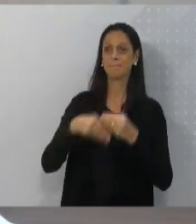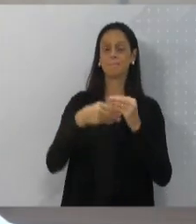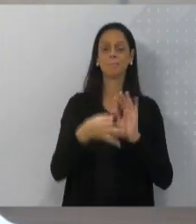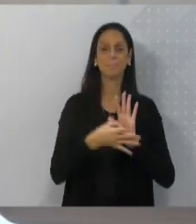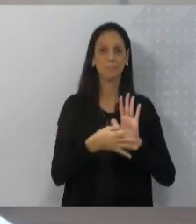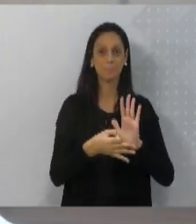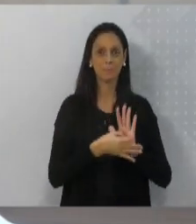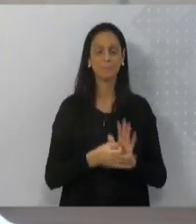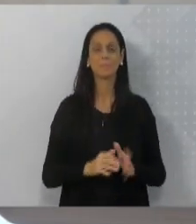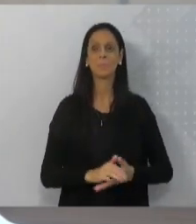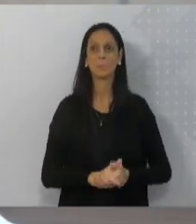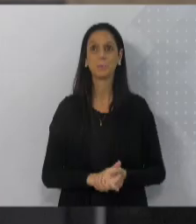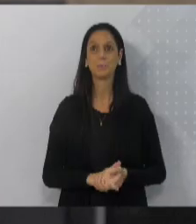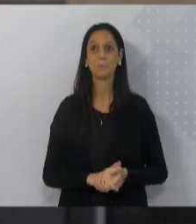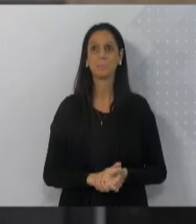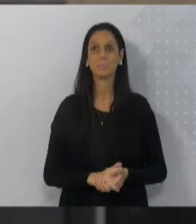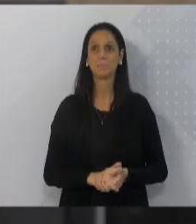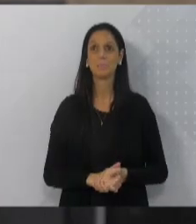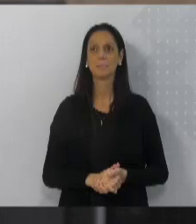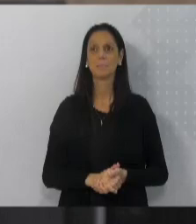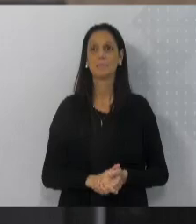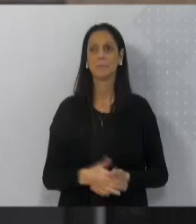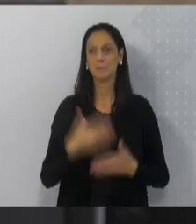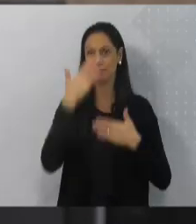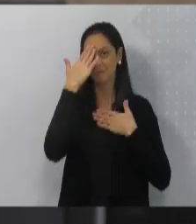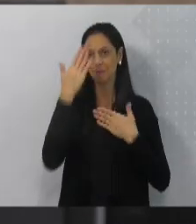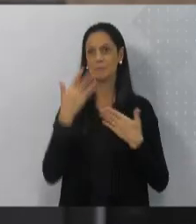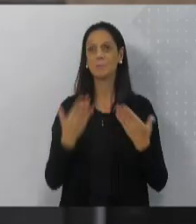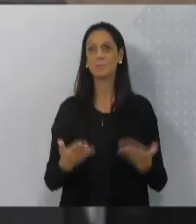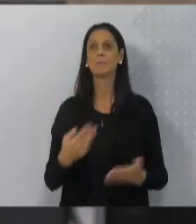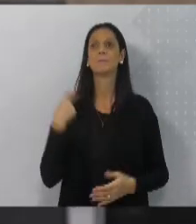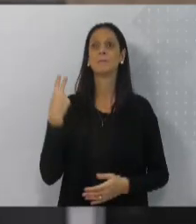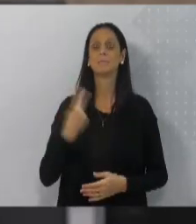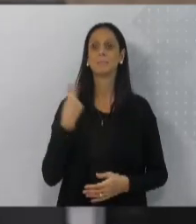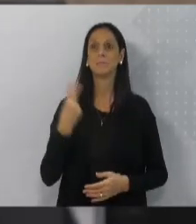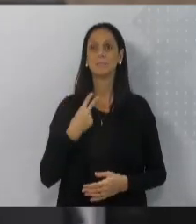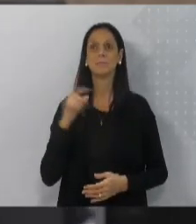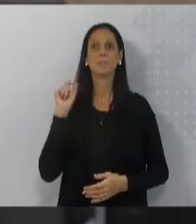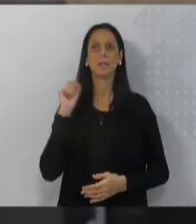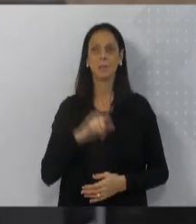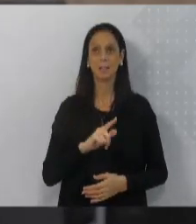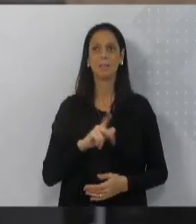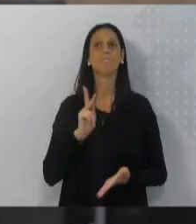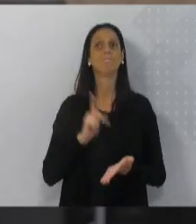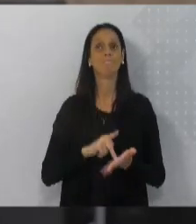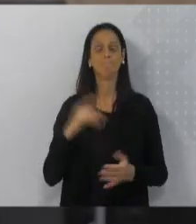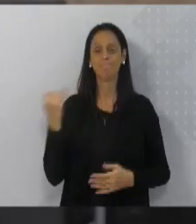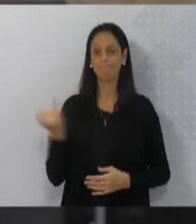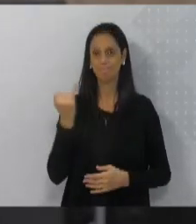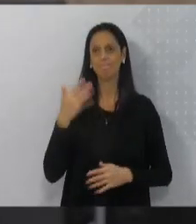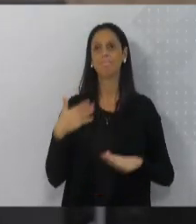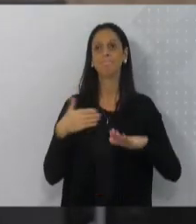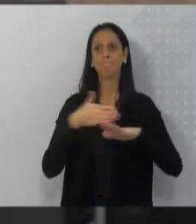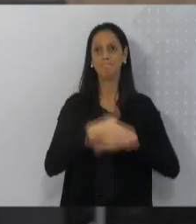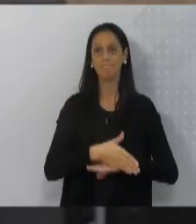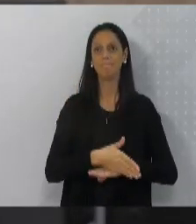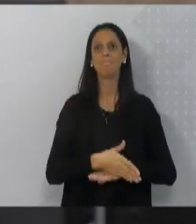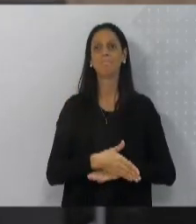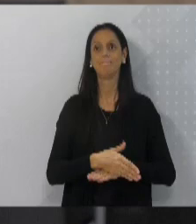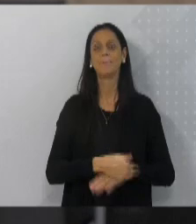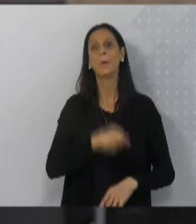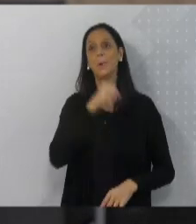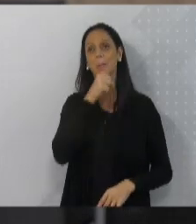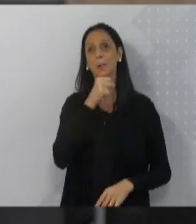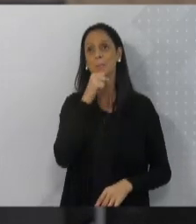Em a parte, a vereadora Cristiane Loureiro. Obrigada. Vereador Maurício, é importante nós estarmos prestigiando os idosos, porque